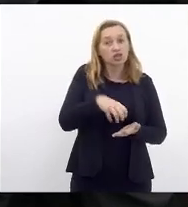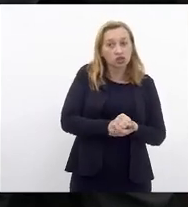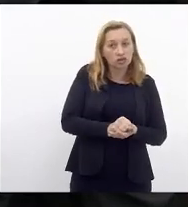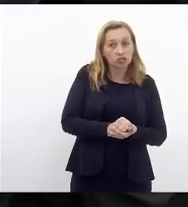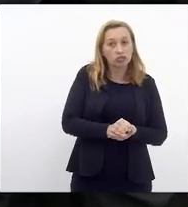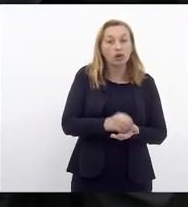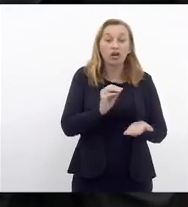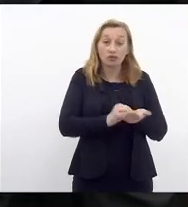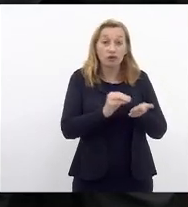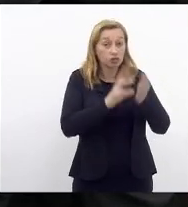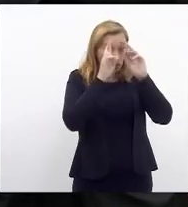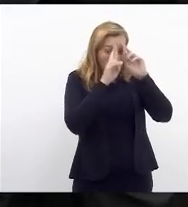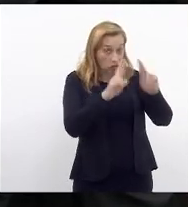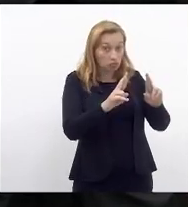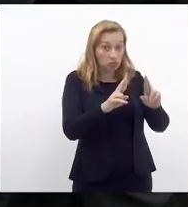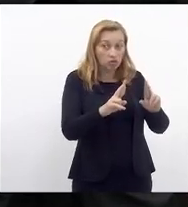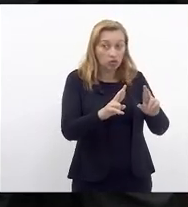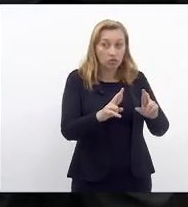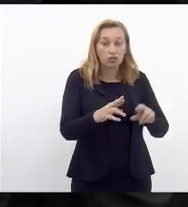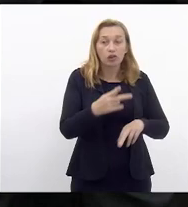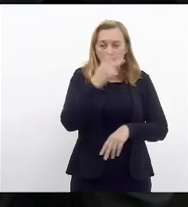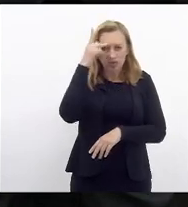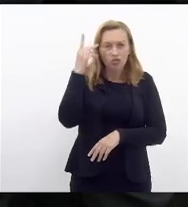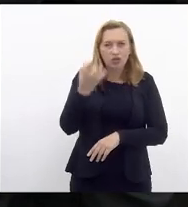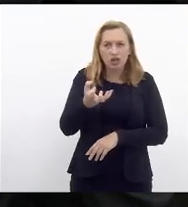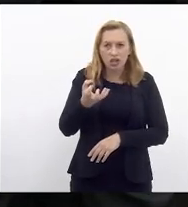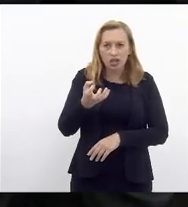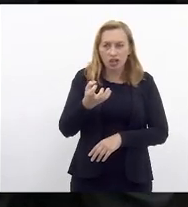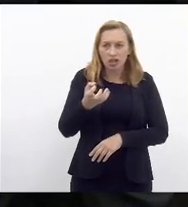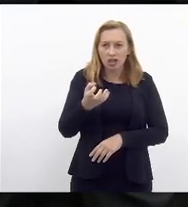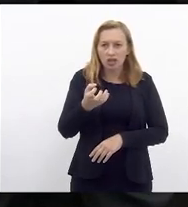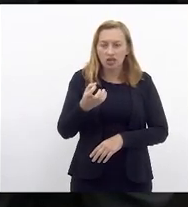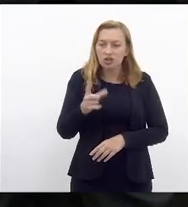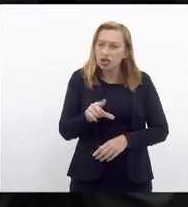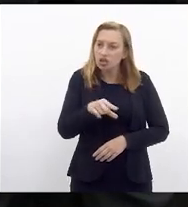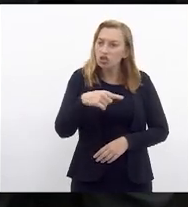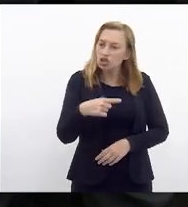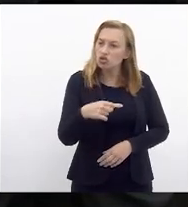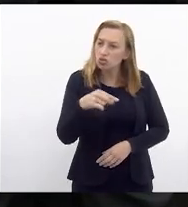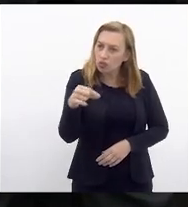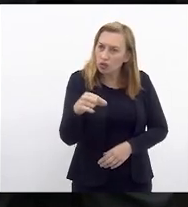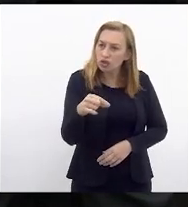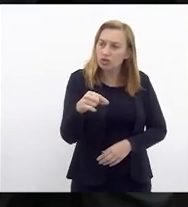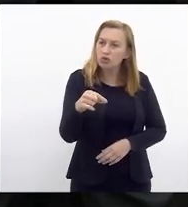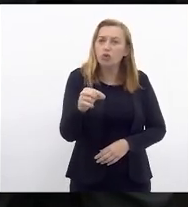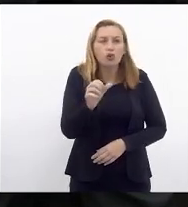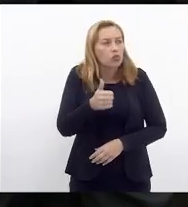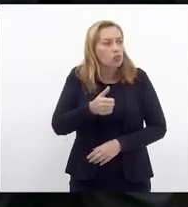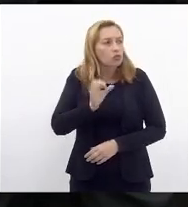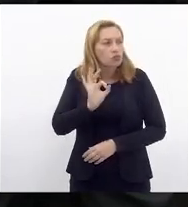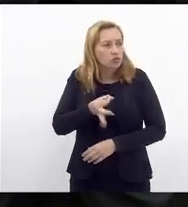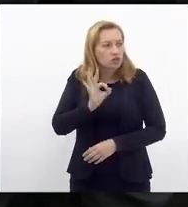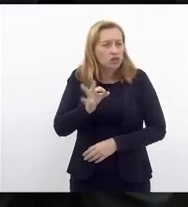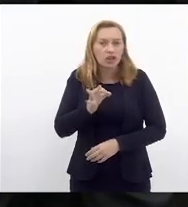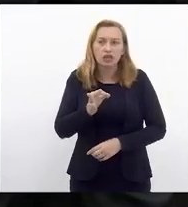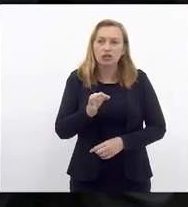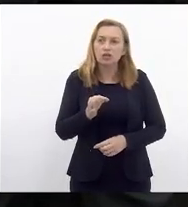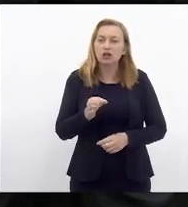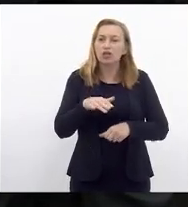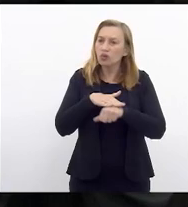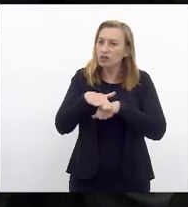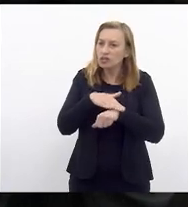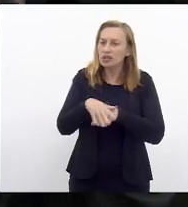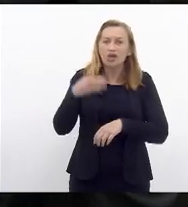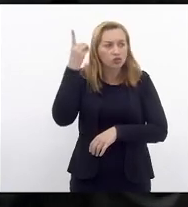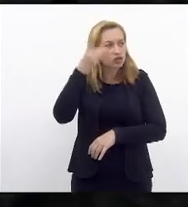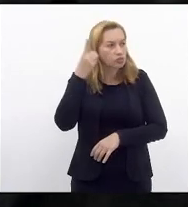absoluto desrespeito que alguém que quer ser candidato de algo que é votado pelos deputados, o mínimo que se espera é debater com aqueles deputados,